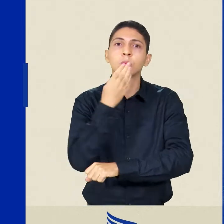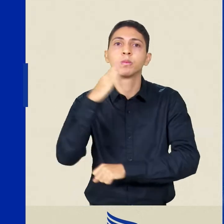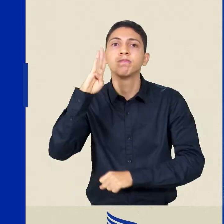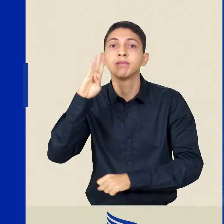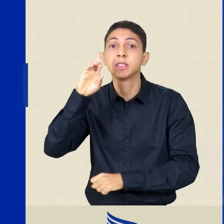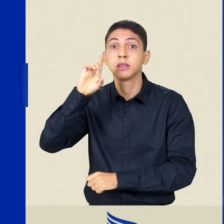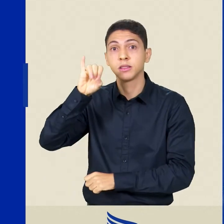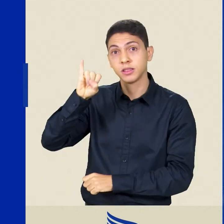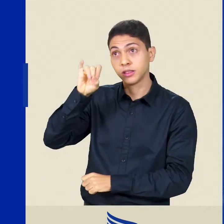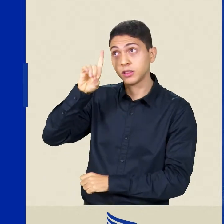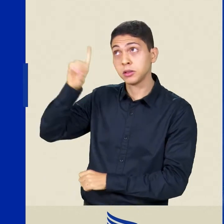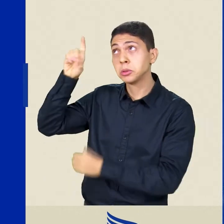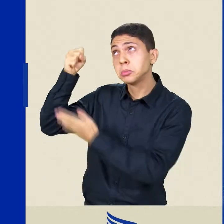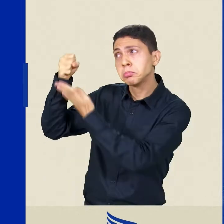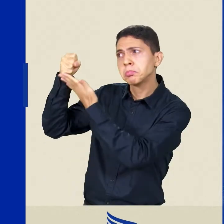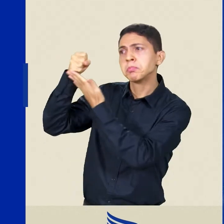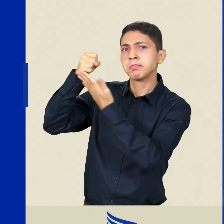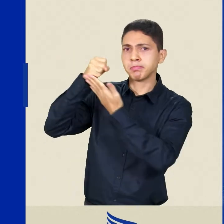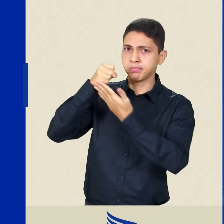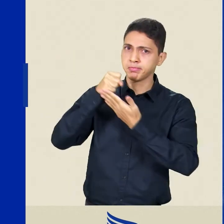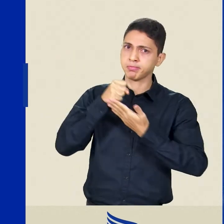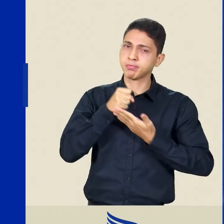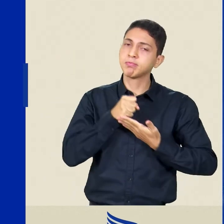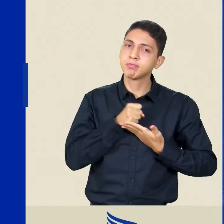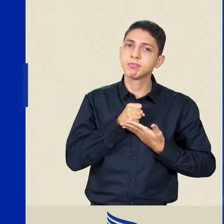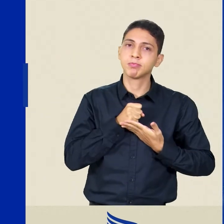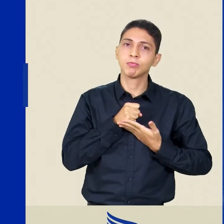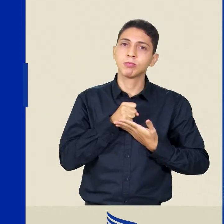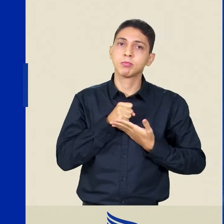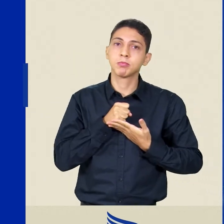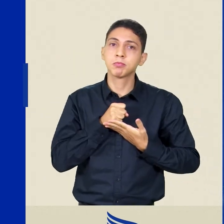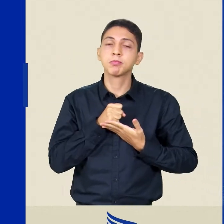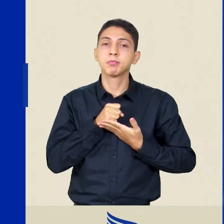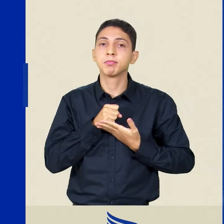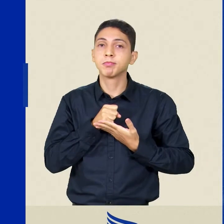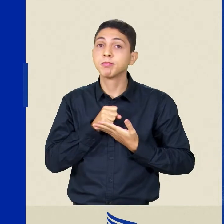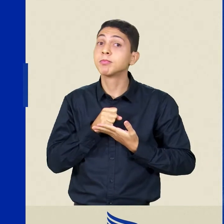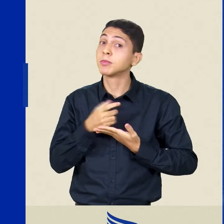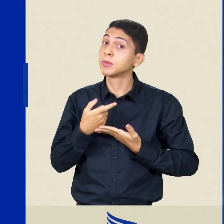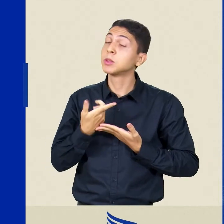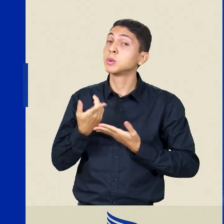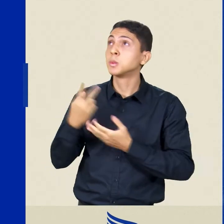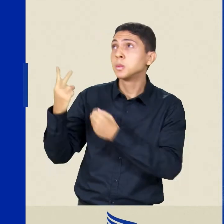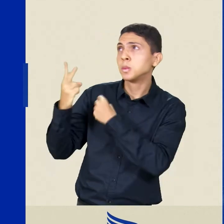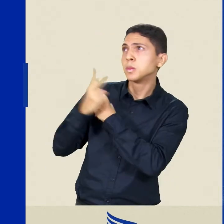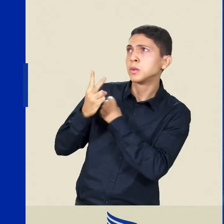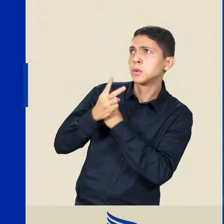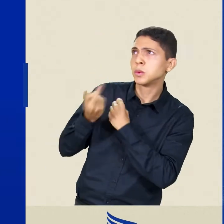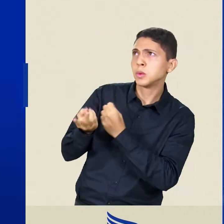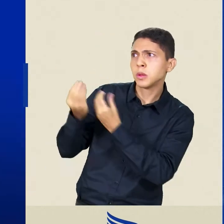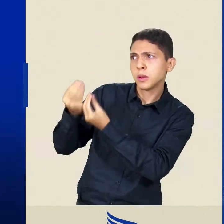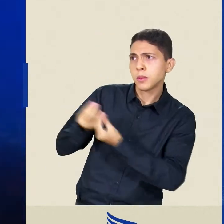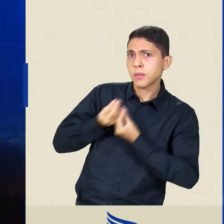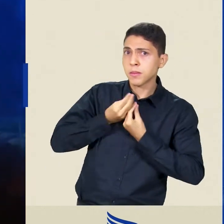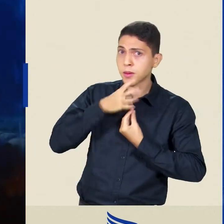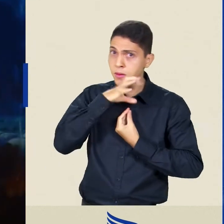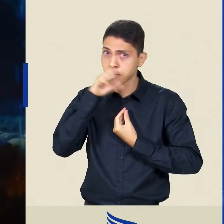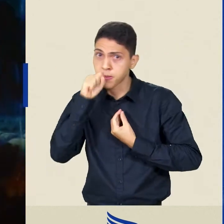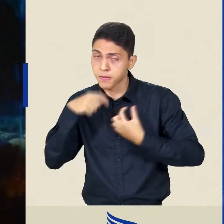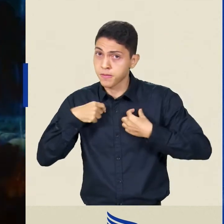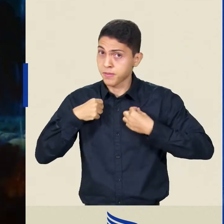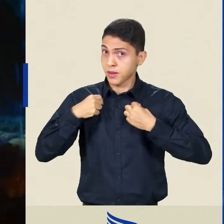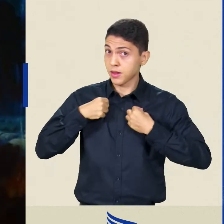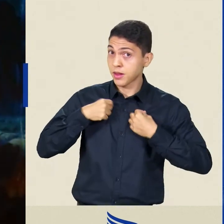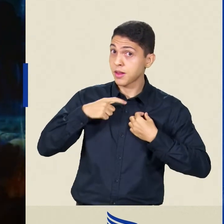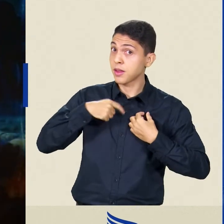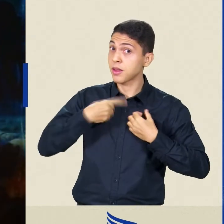for comigo e me guardar neste caminho que vou seguindo, e me der pão para comer e vestes para vestir, de modo que eu